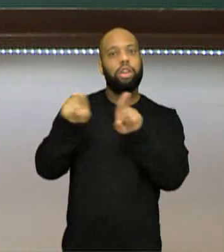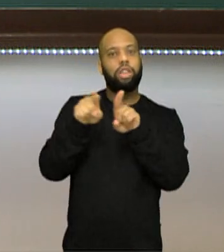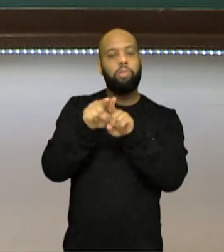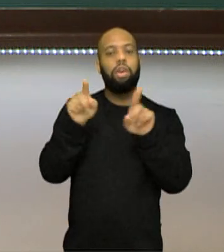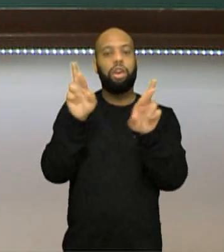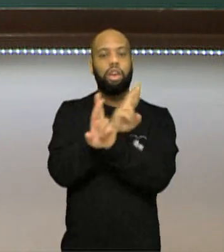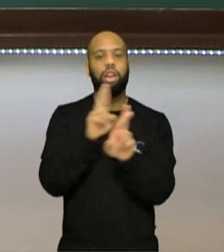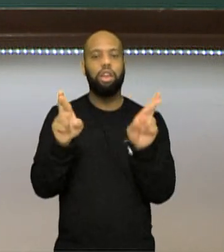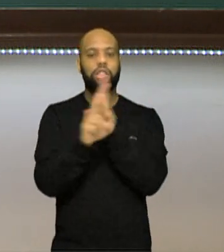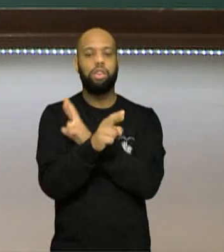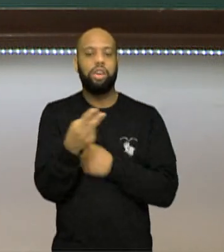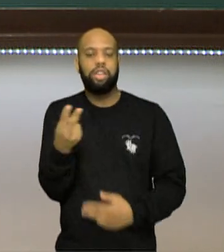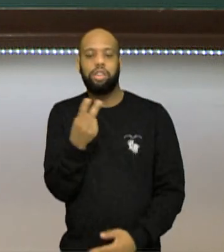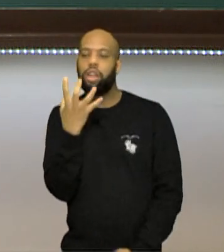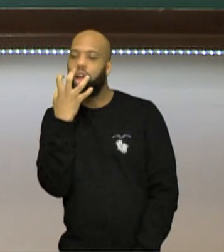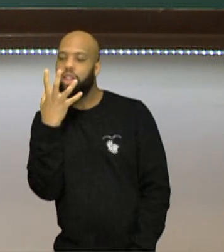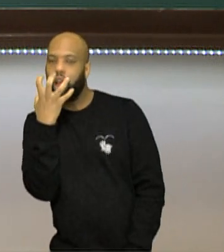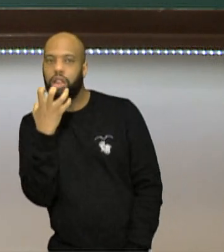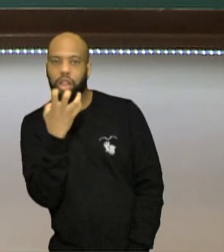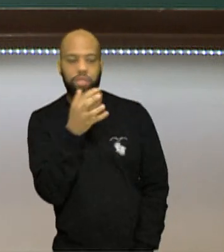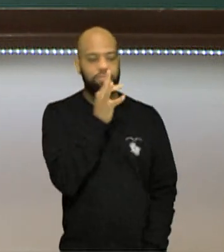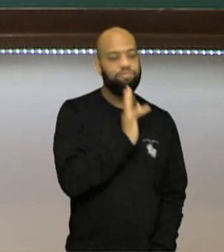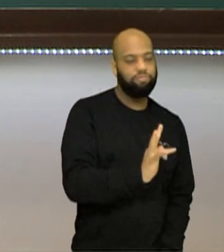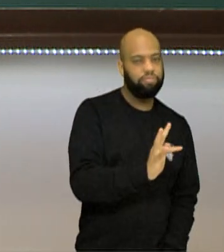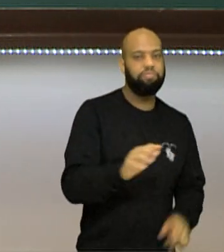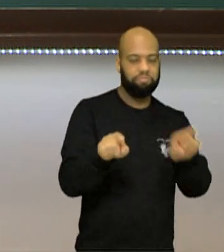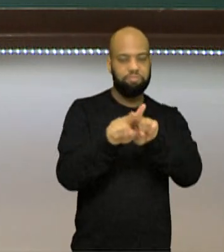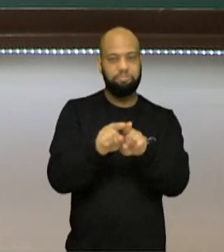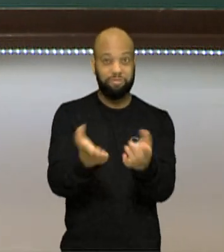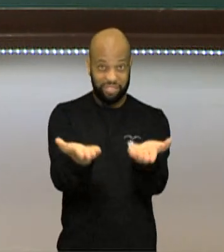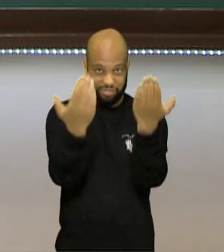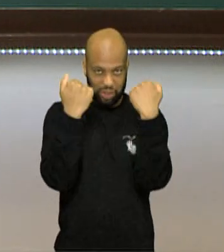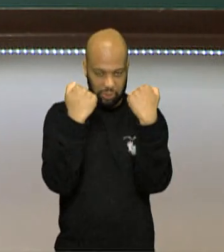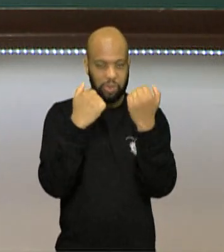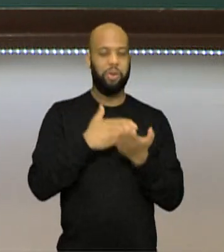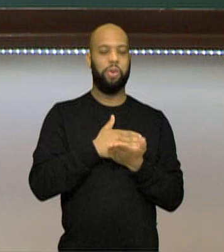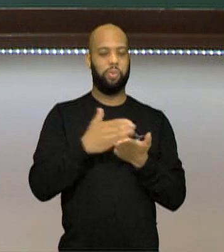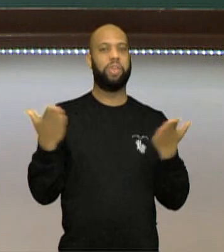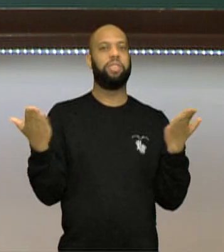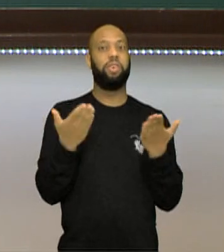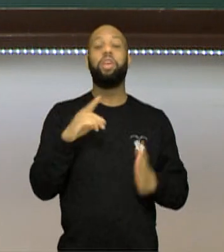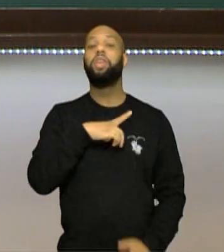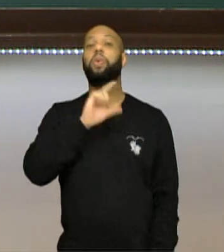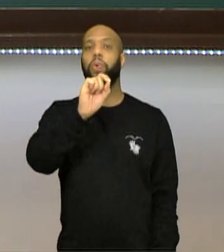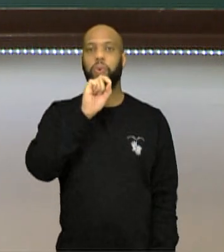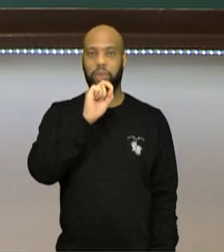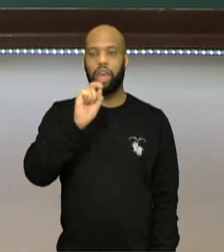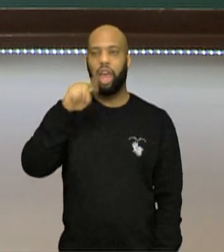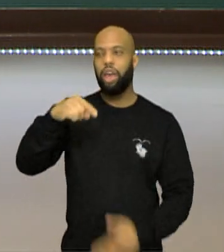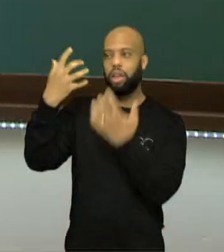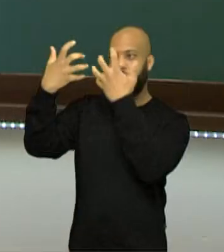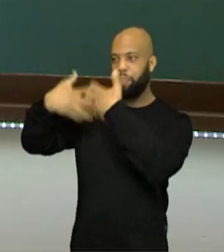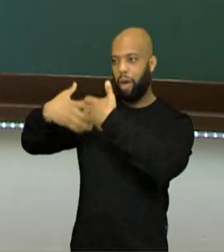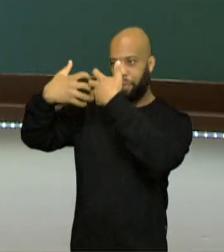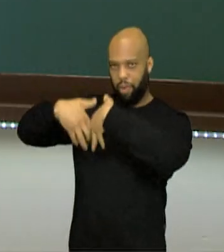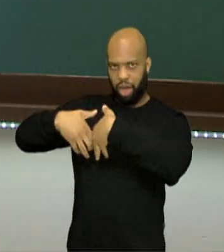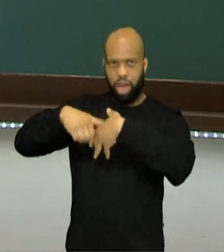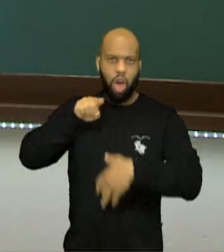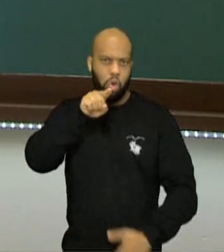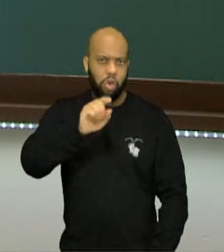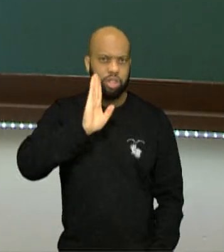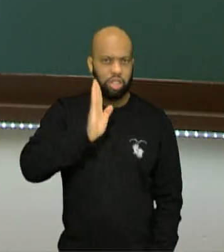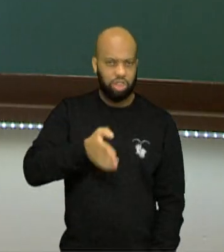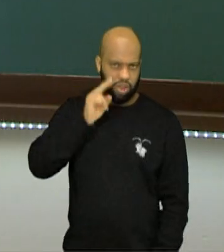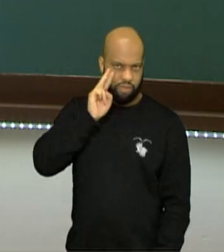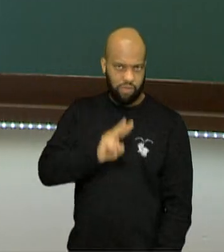relação entre esses dois pensadores. Vamos lá? Começando aqui com uma reflexão. Você já ouviu